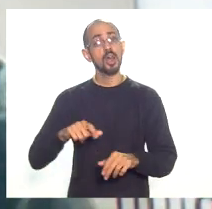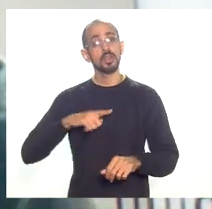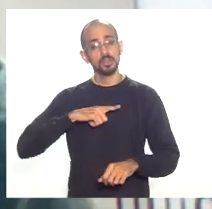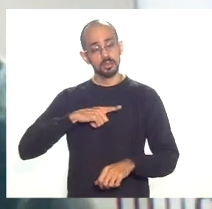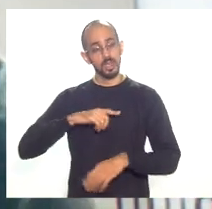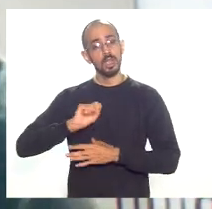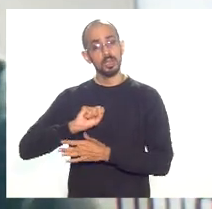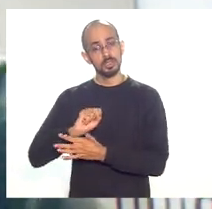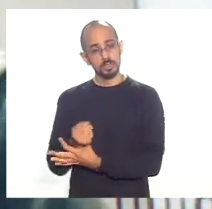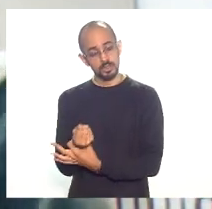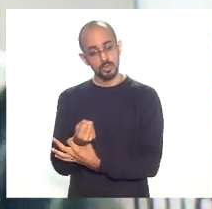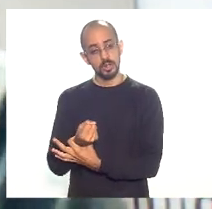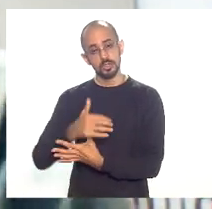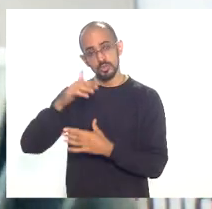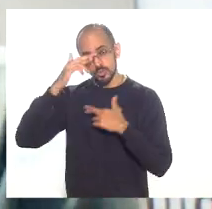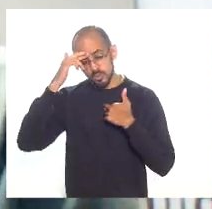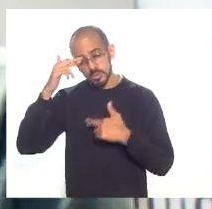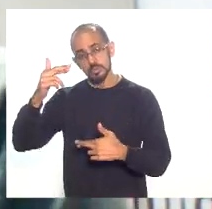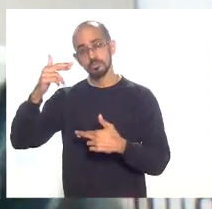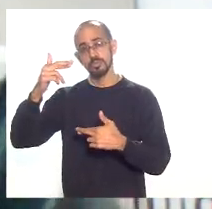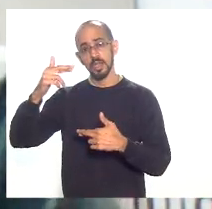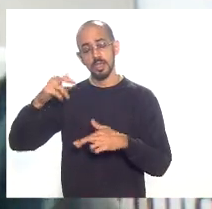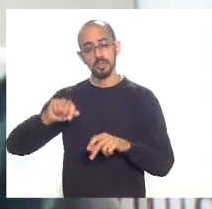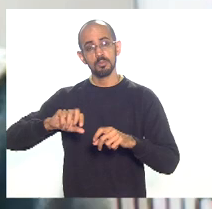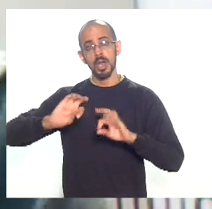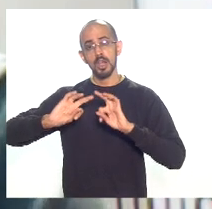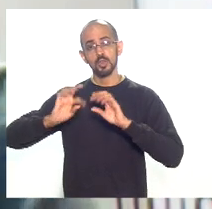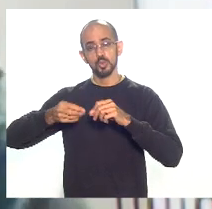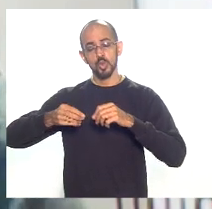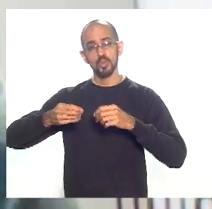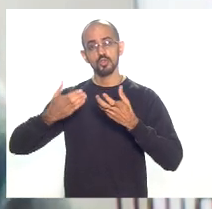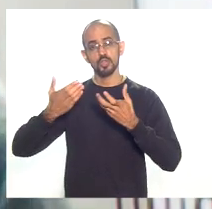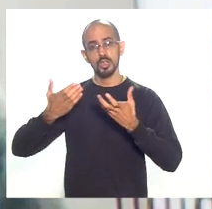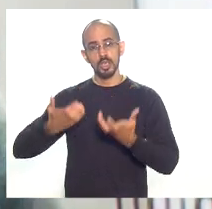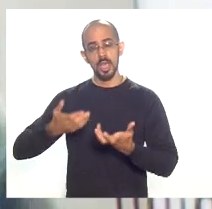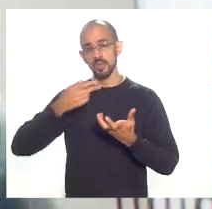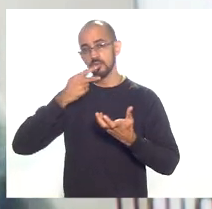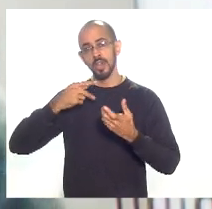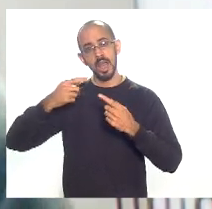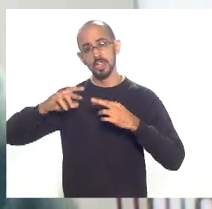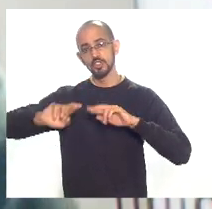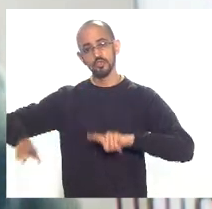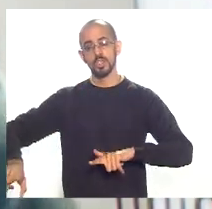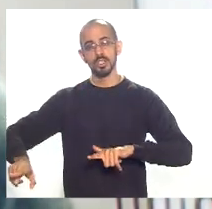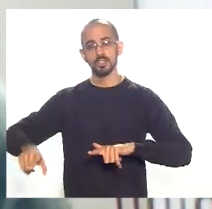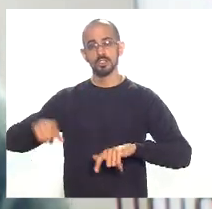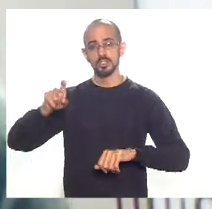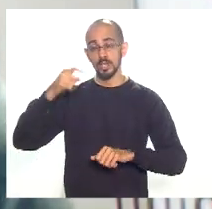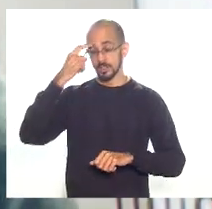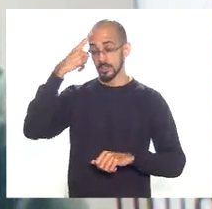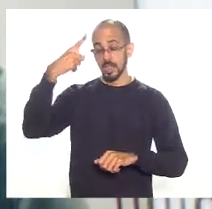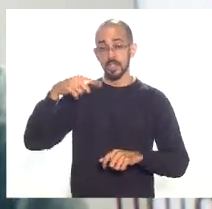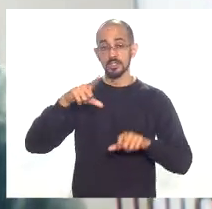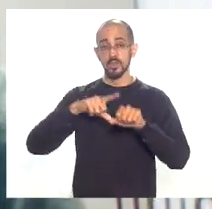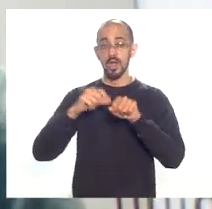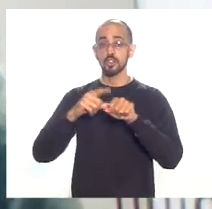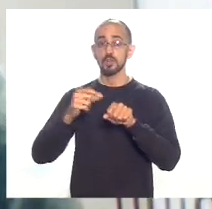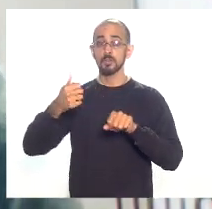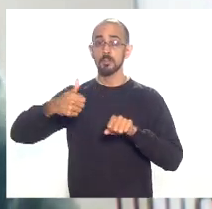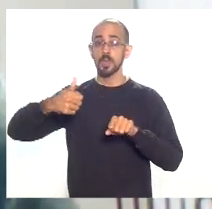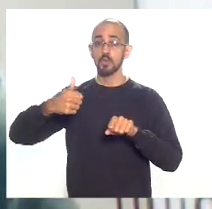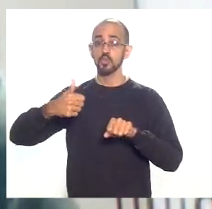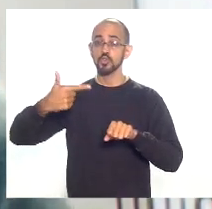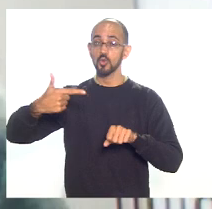espaço e respeito para quem deles divergir bem como a pluralidade de ideias esse é o artigo primeiro o artigo segundo fica